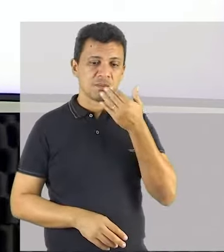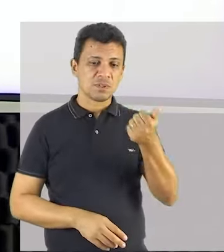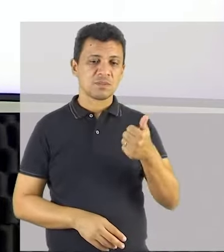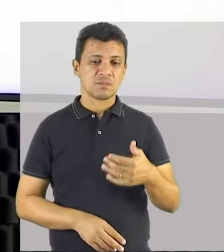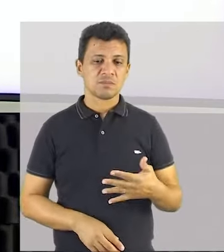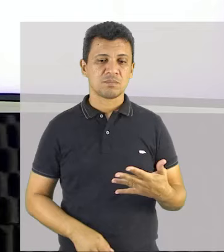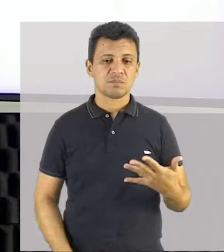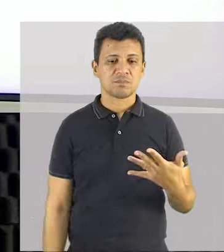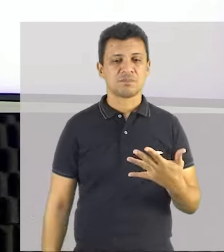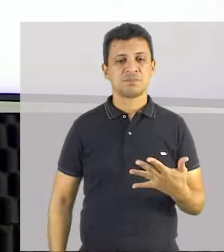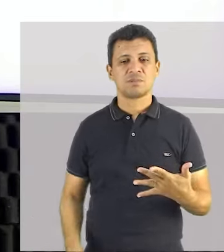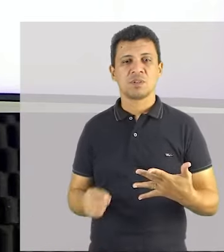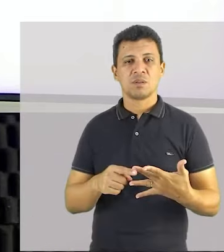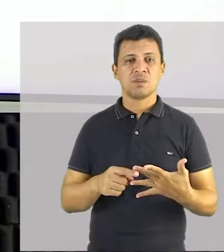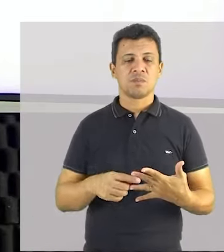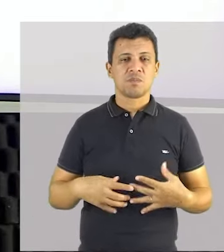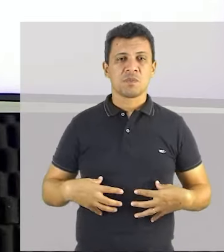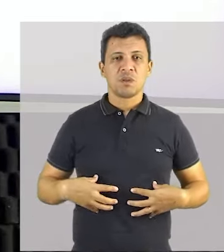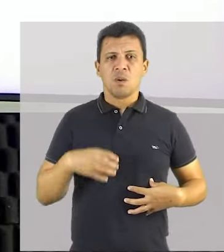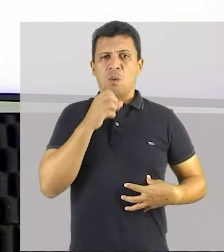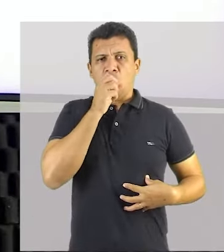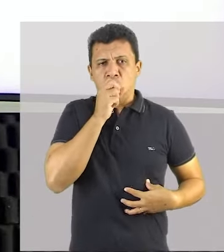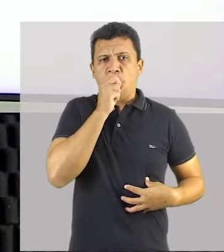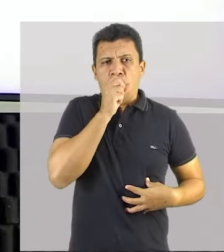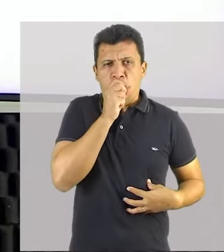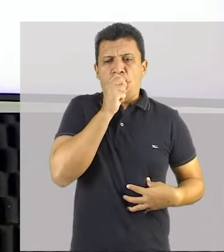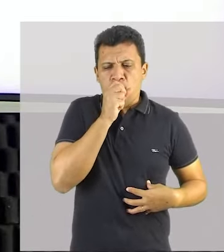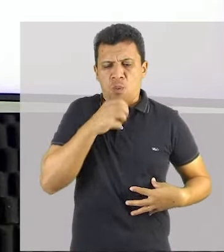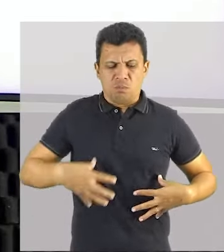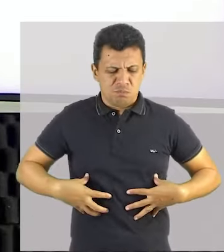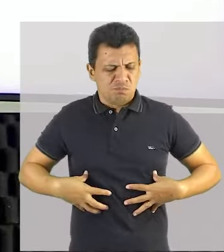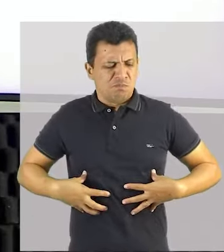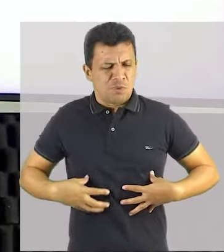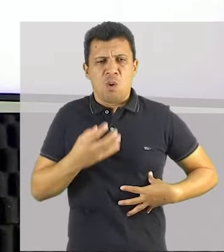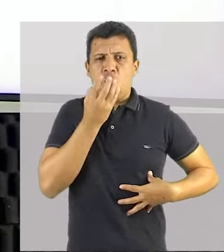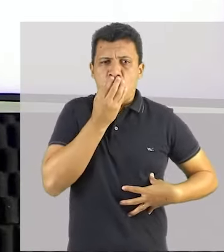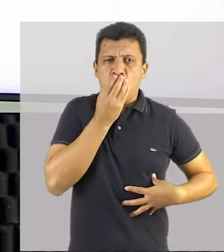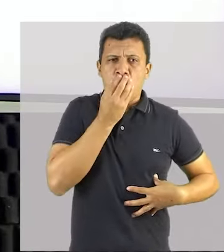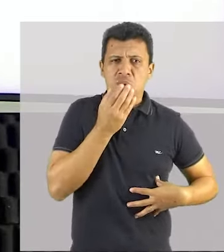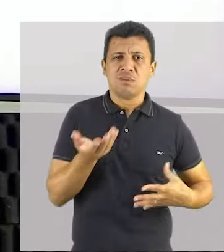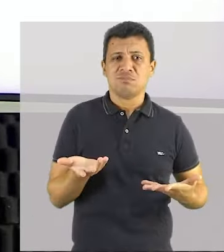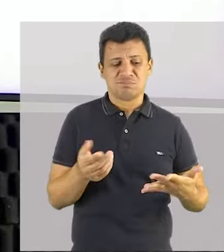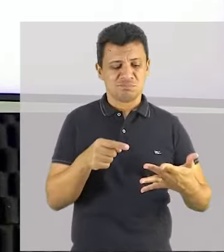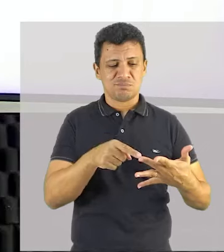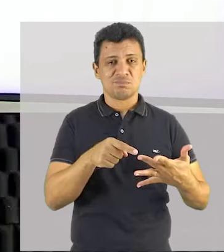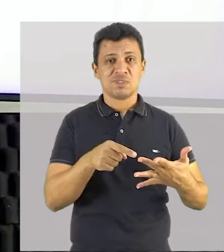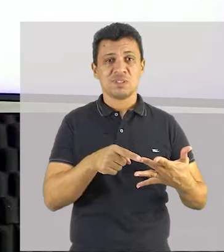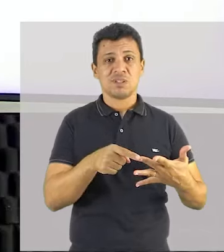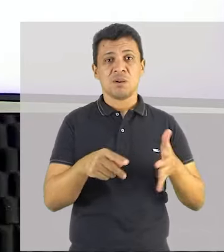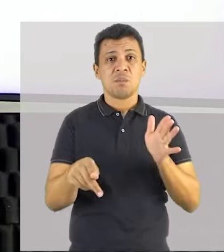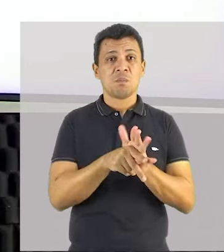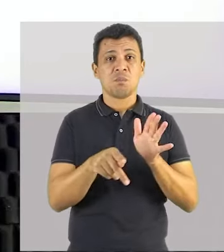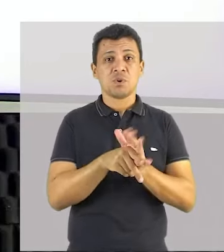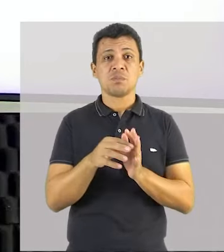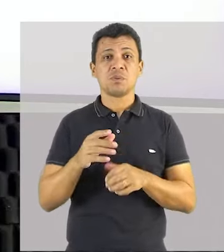falando tuberculose tuberculose é uma doença respiratória então mesmo que o ambiente esteja